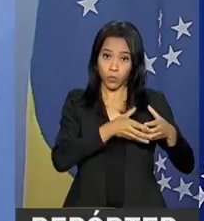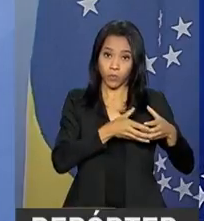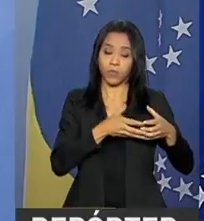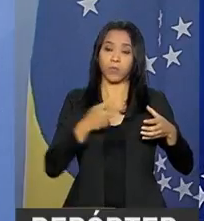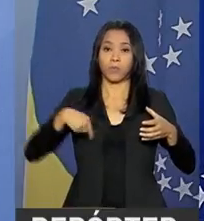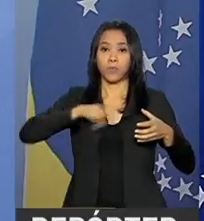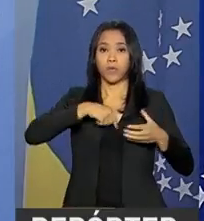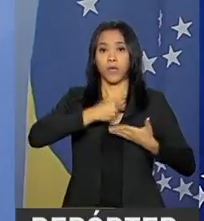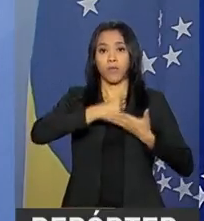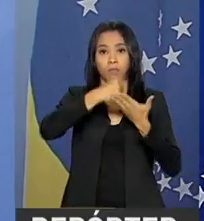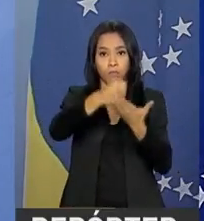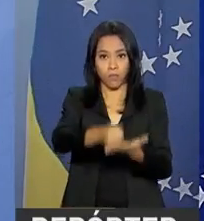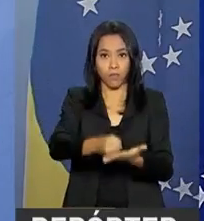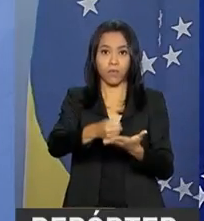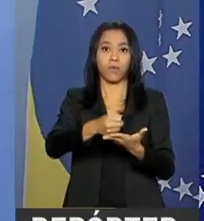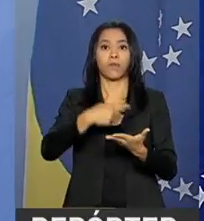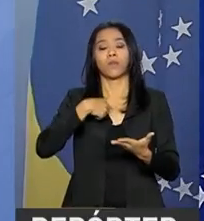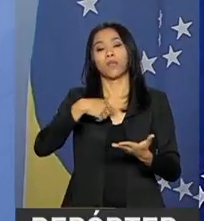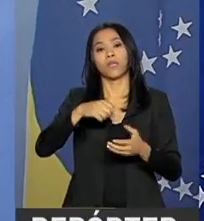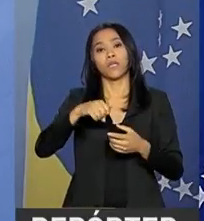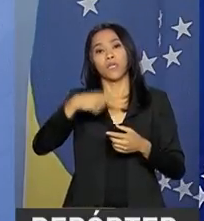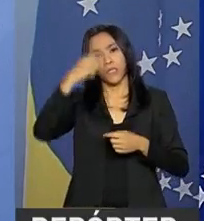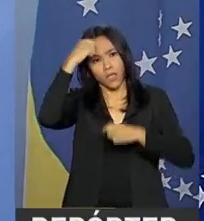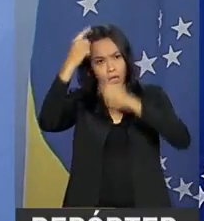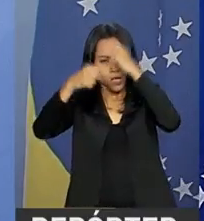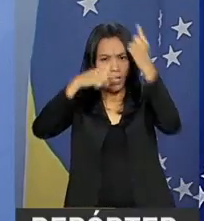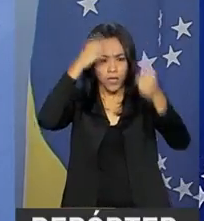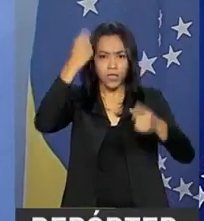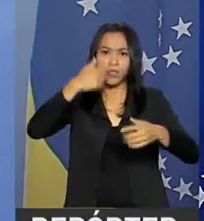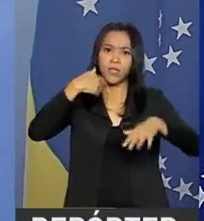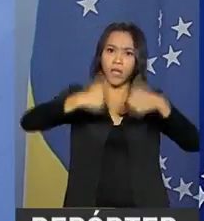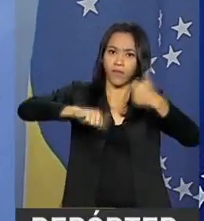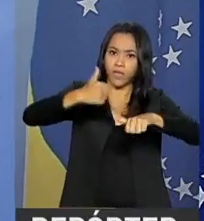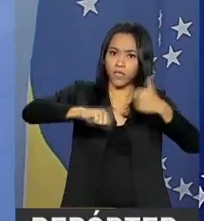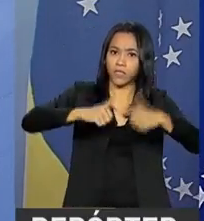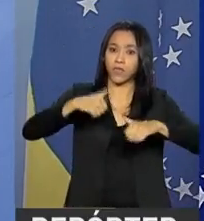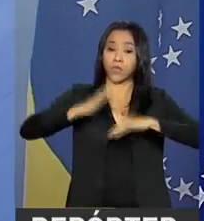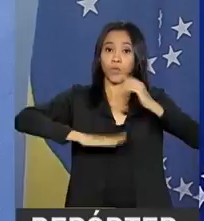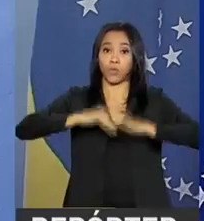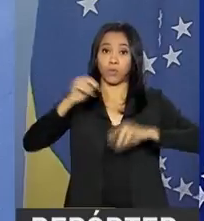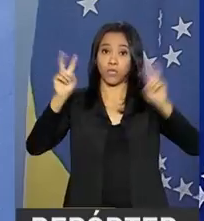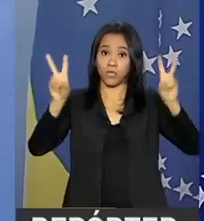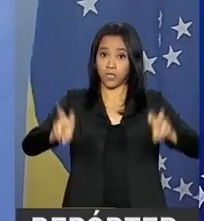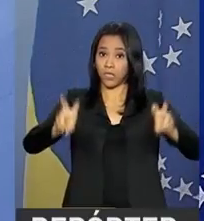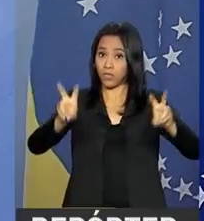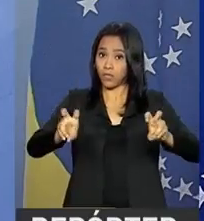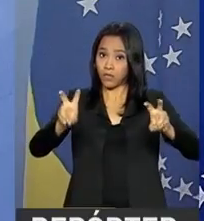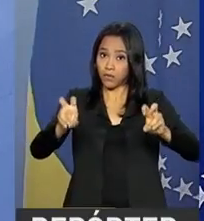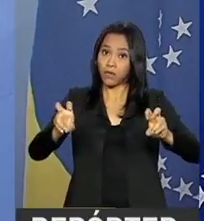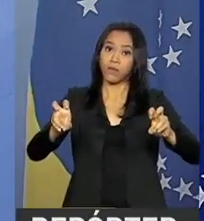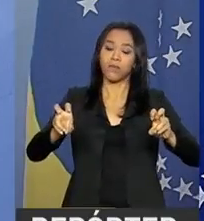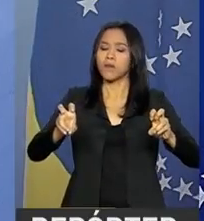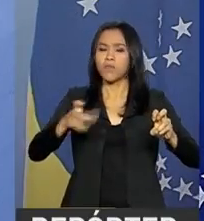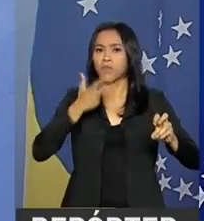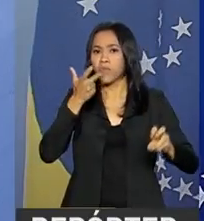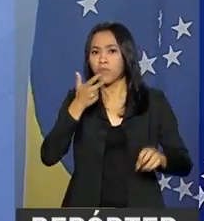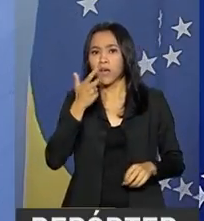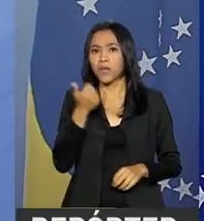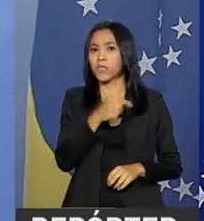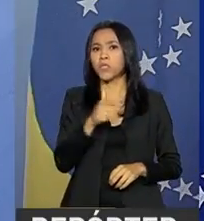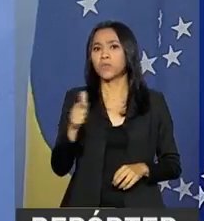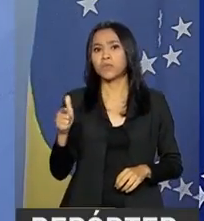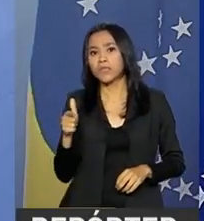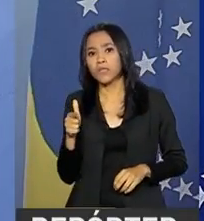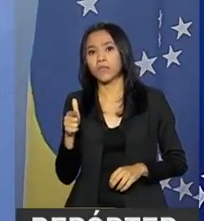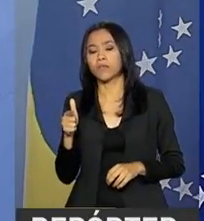que expressem idéias ou avaliações sobre essa matéria não falam nem tem autorização